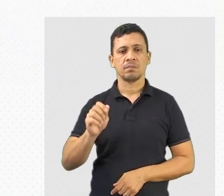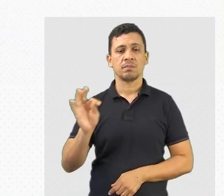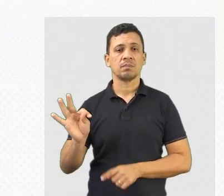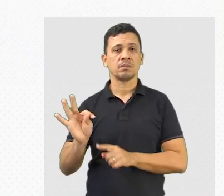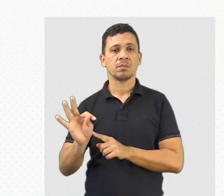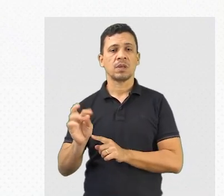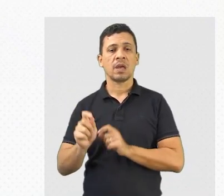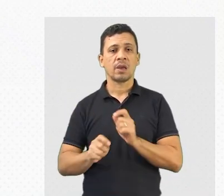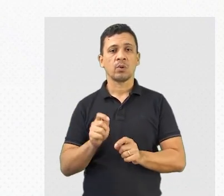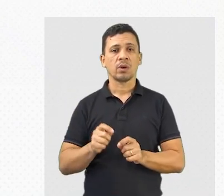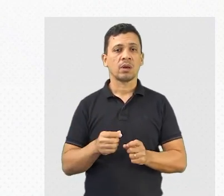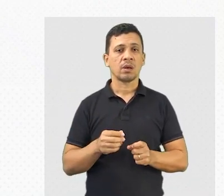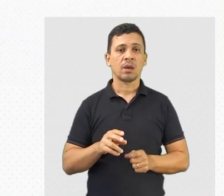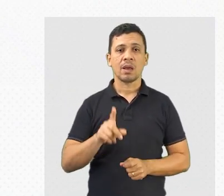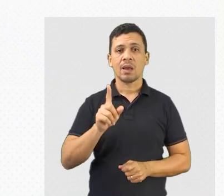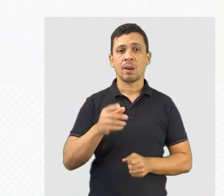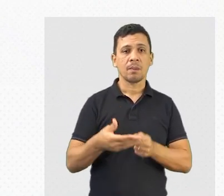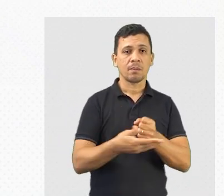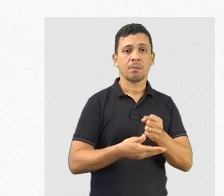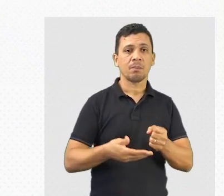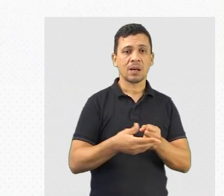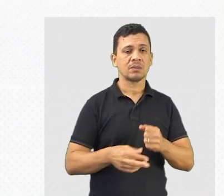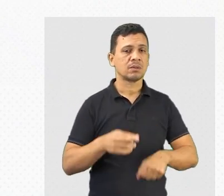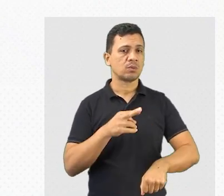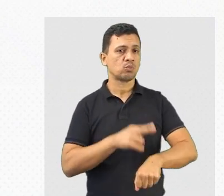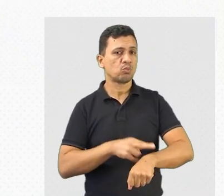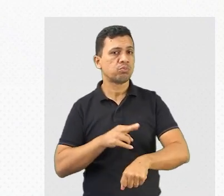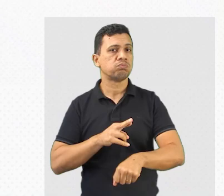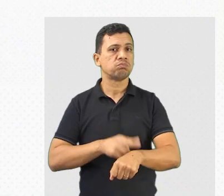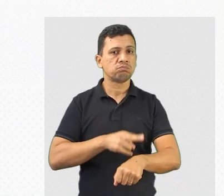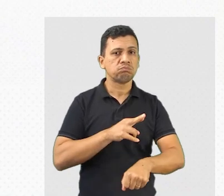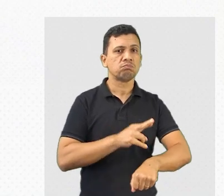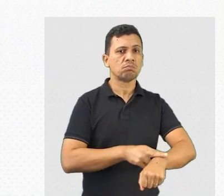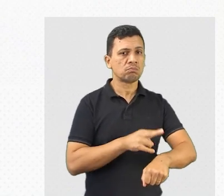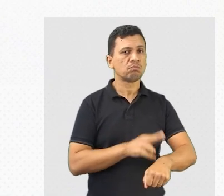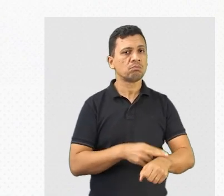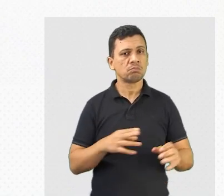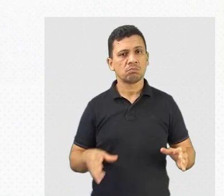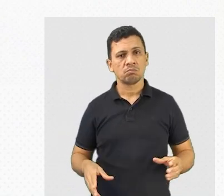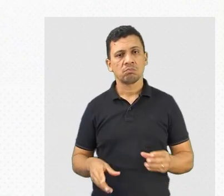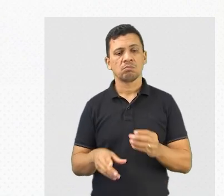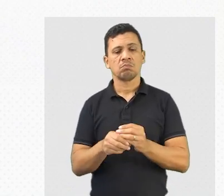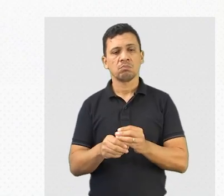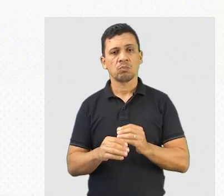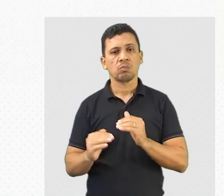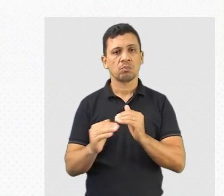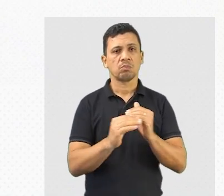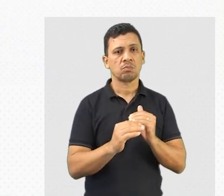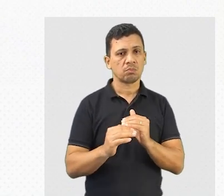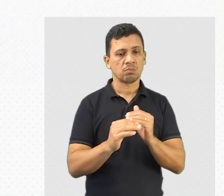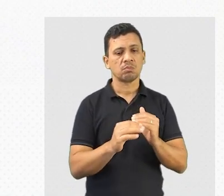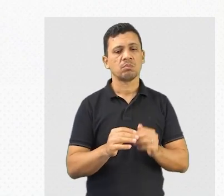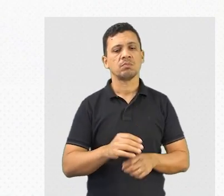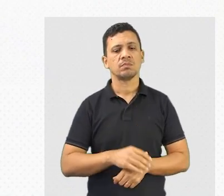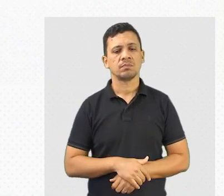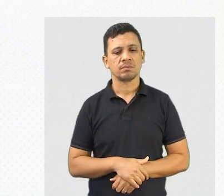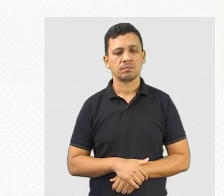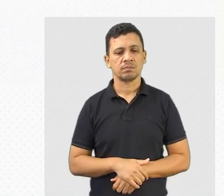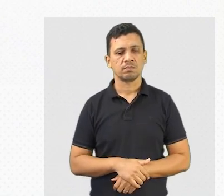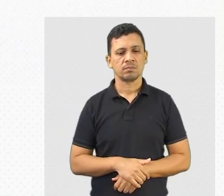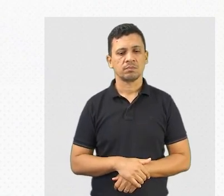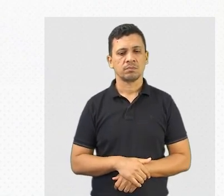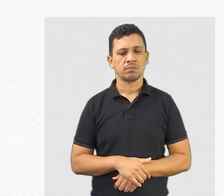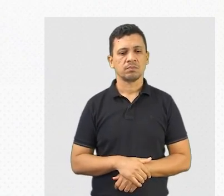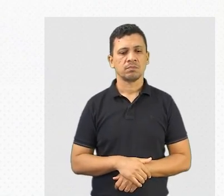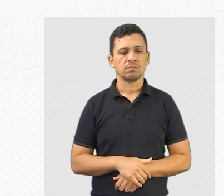com a unidade básica do ritmo, que vai complementar o padrão, que é o ritmo.